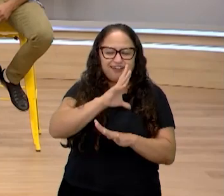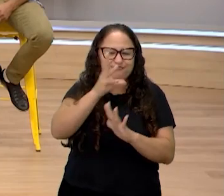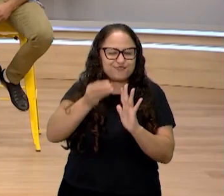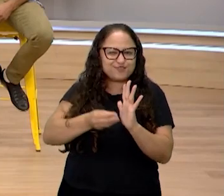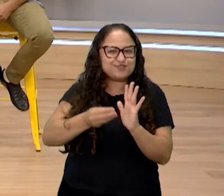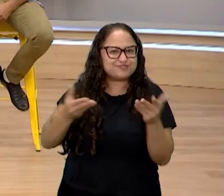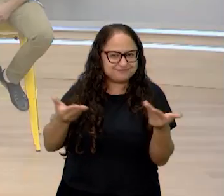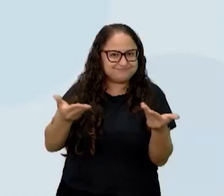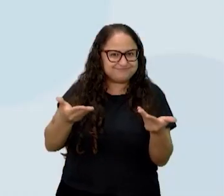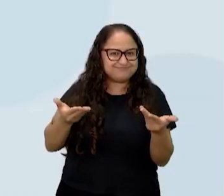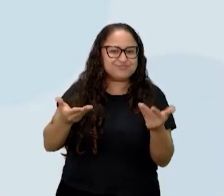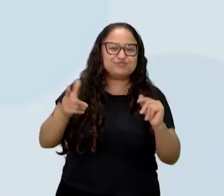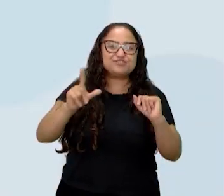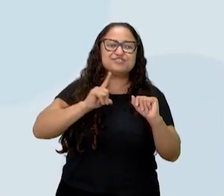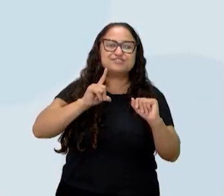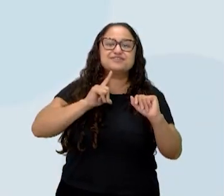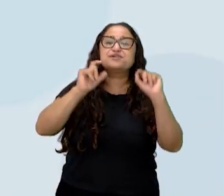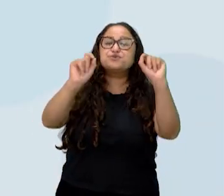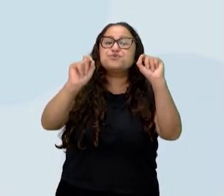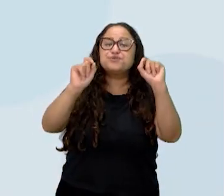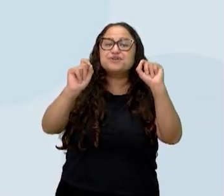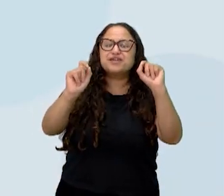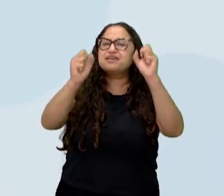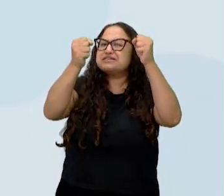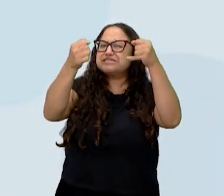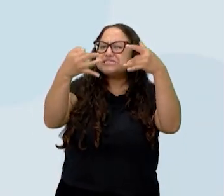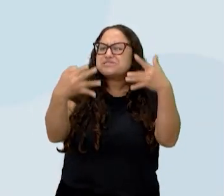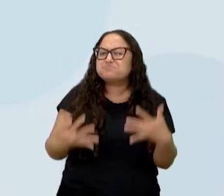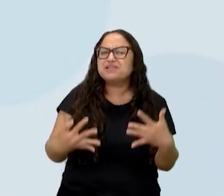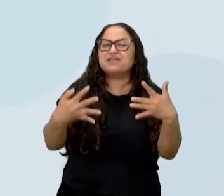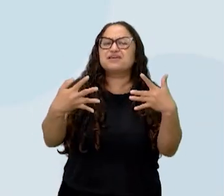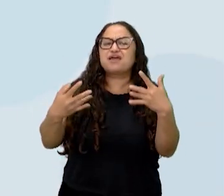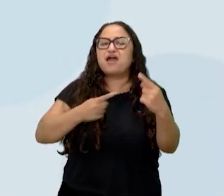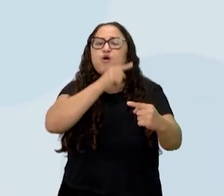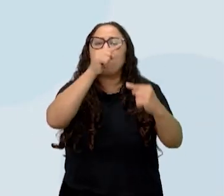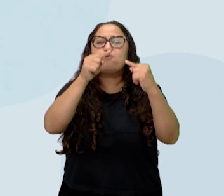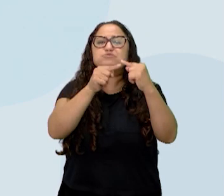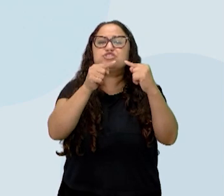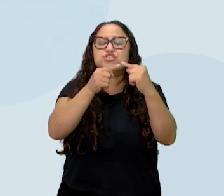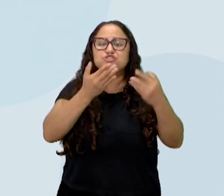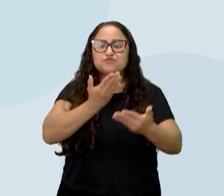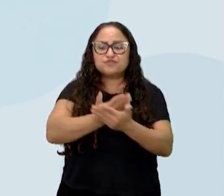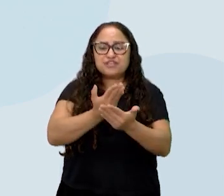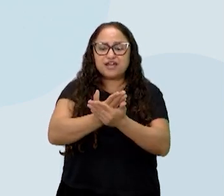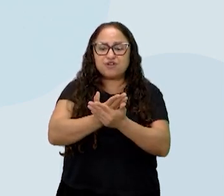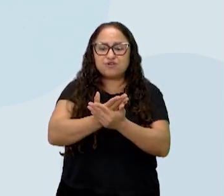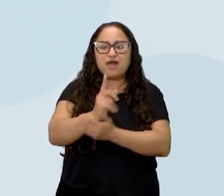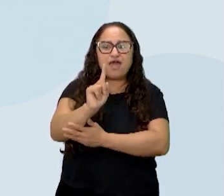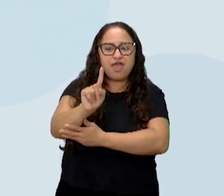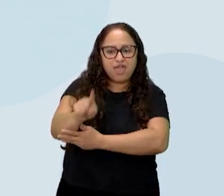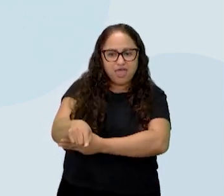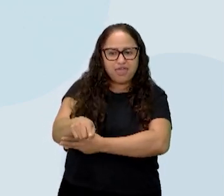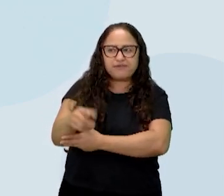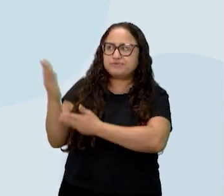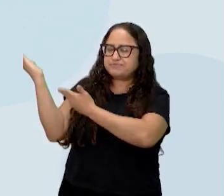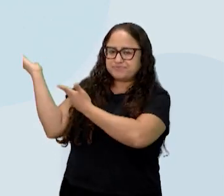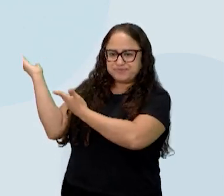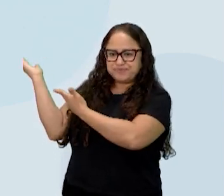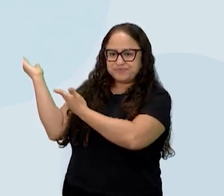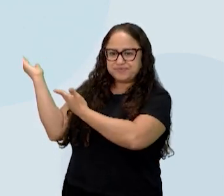tudo. Com tudo. Hoje, então, a gente já vai, né, explicar aí para vocês os objetivos da nossa aula. São justamente esses aí,